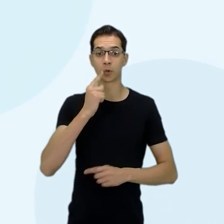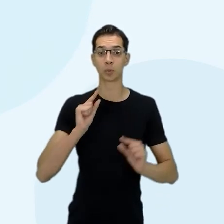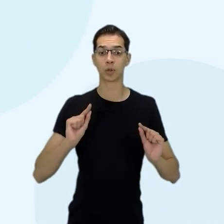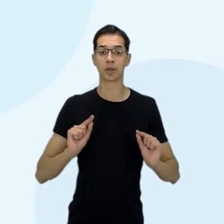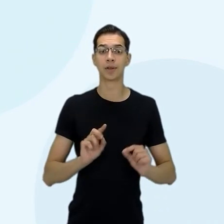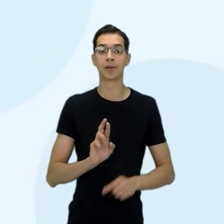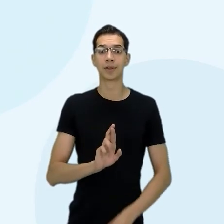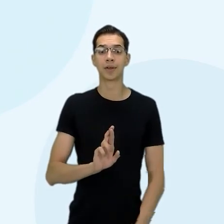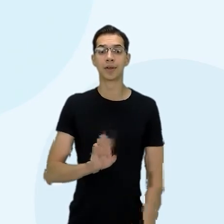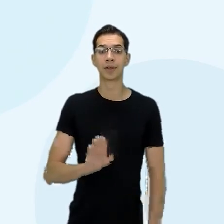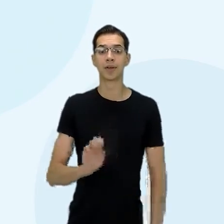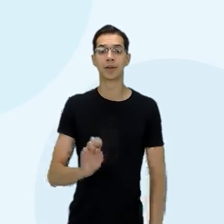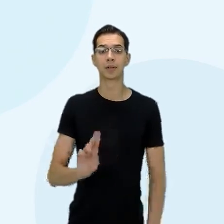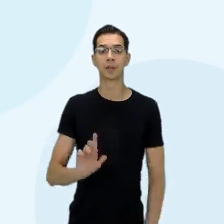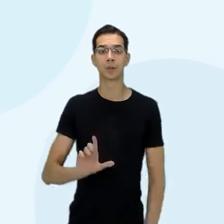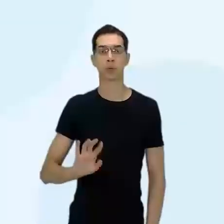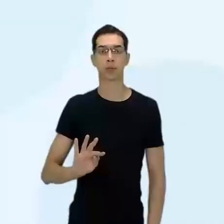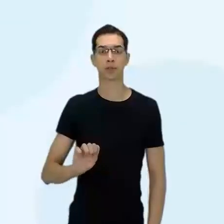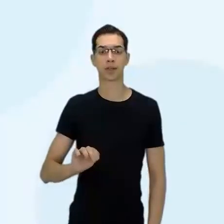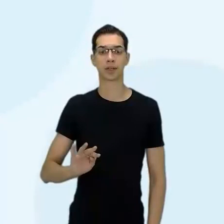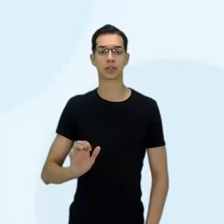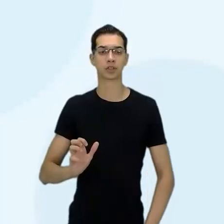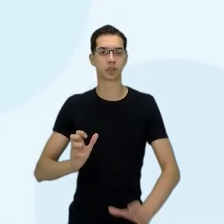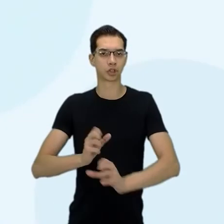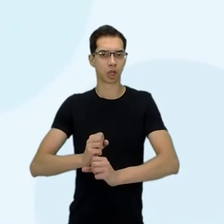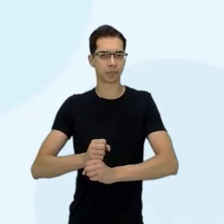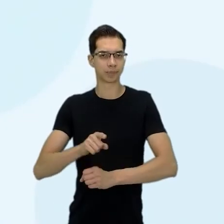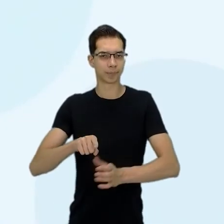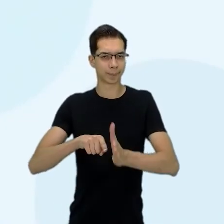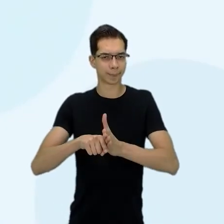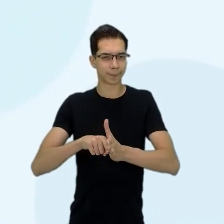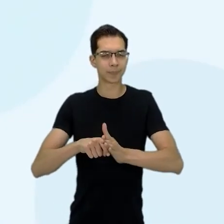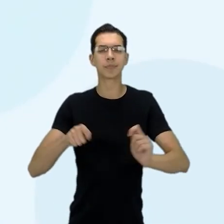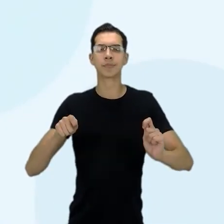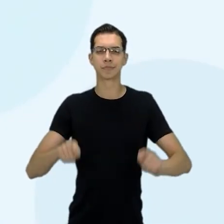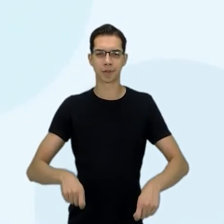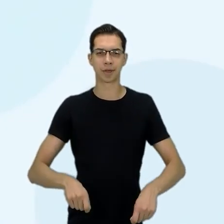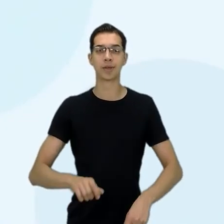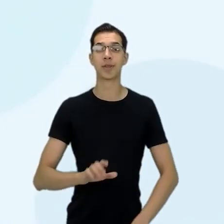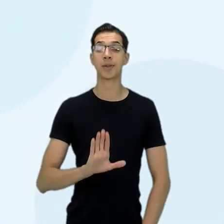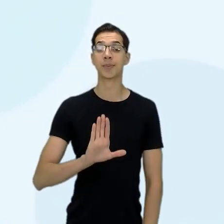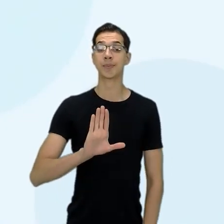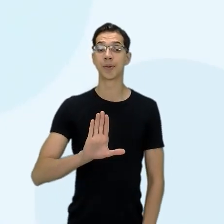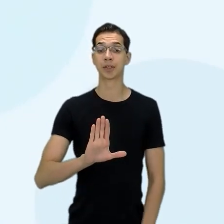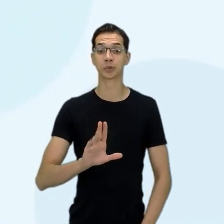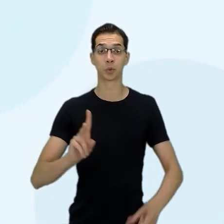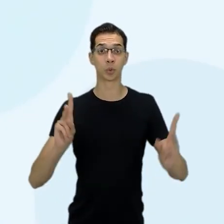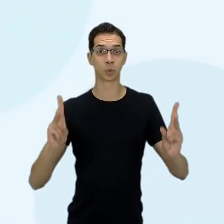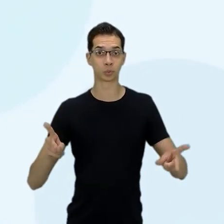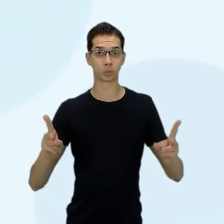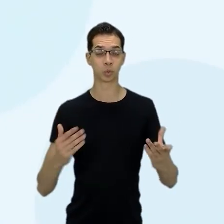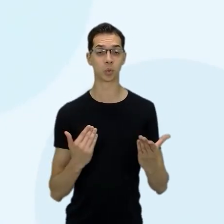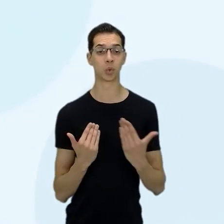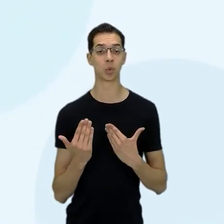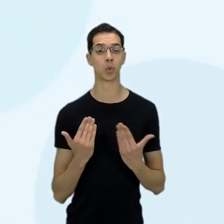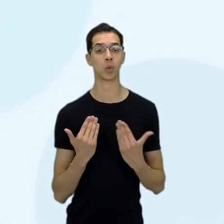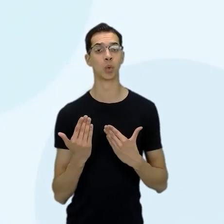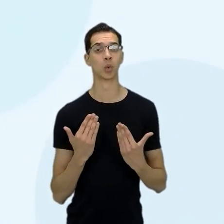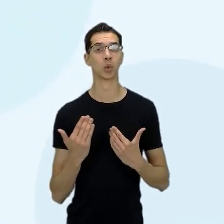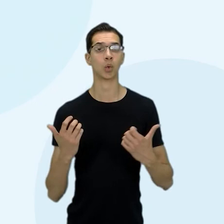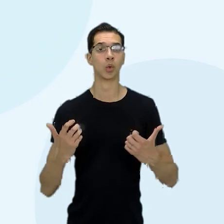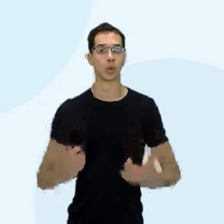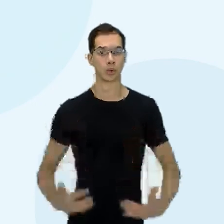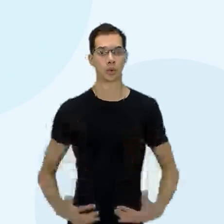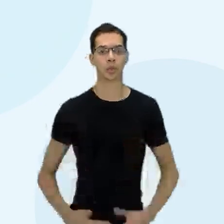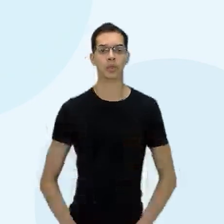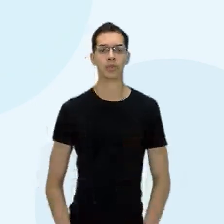Olha mais coisa para você pesquisar aí, mas a gente puxa ainda o nosso, para continuar a nossa conversa, ó. Como você